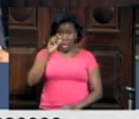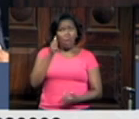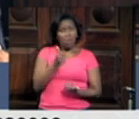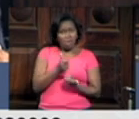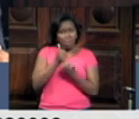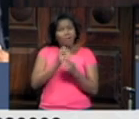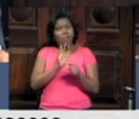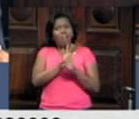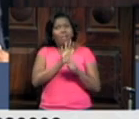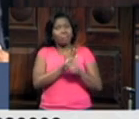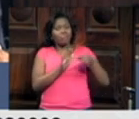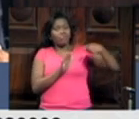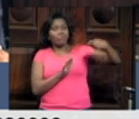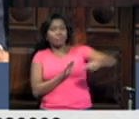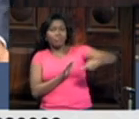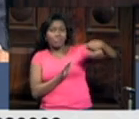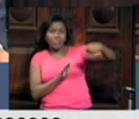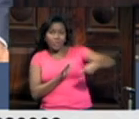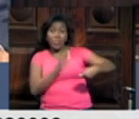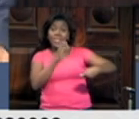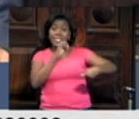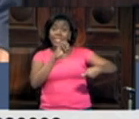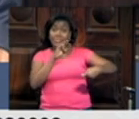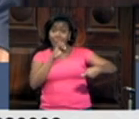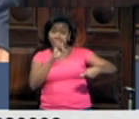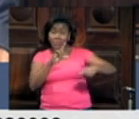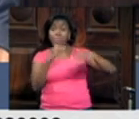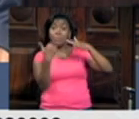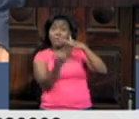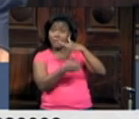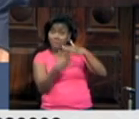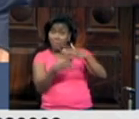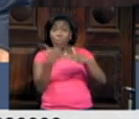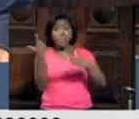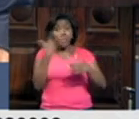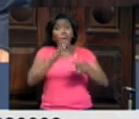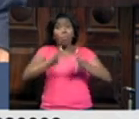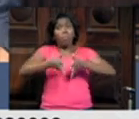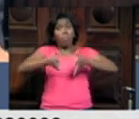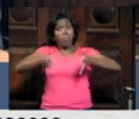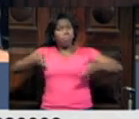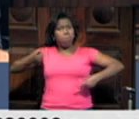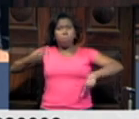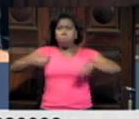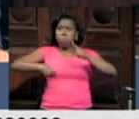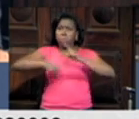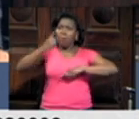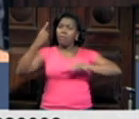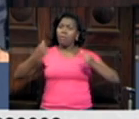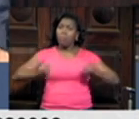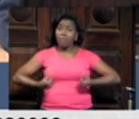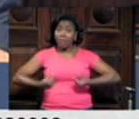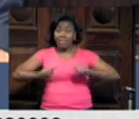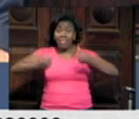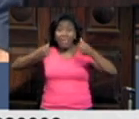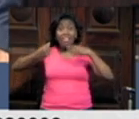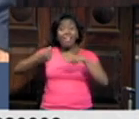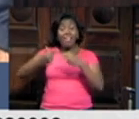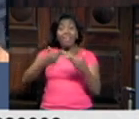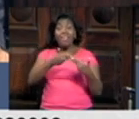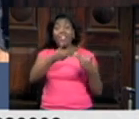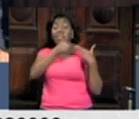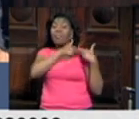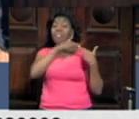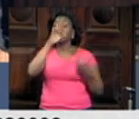empresarial. E cresceu o seu império, enriqueceu. Foi um dos